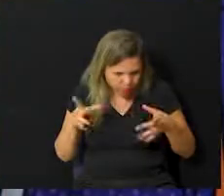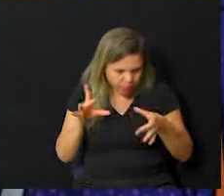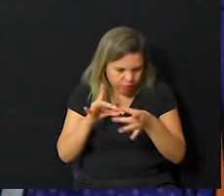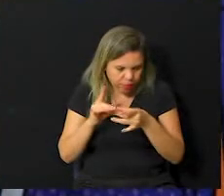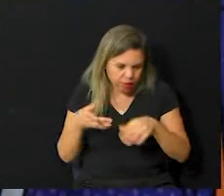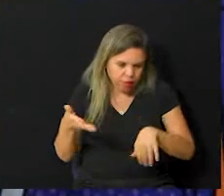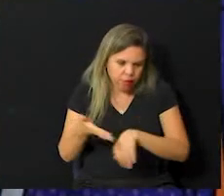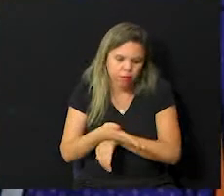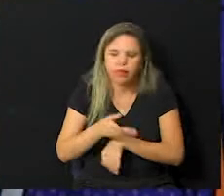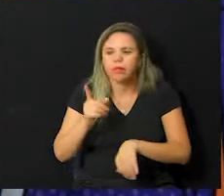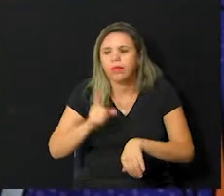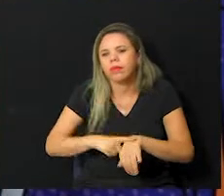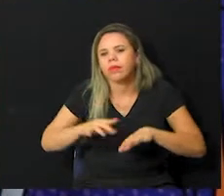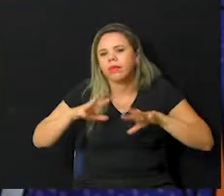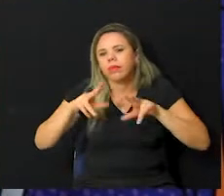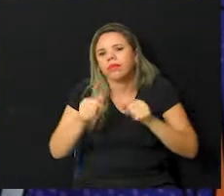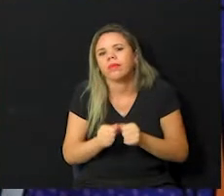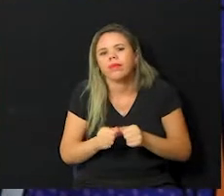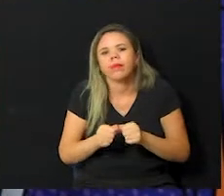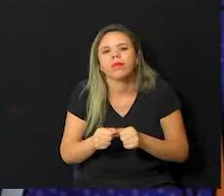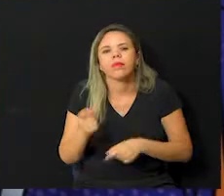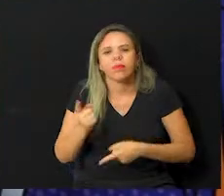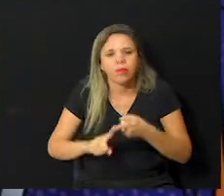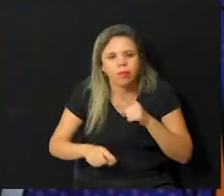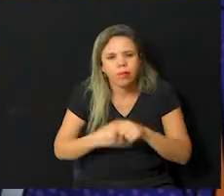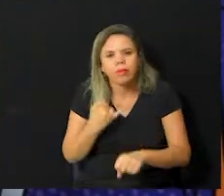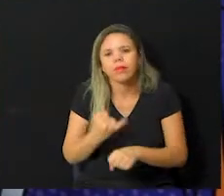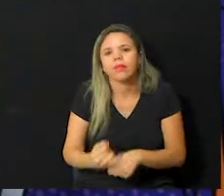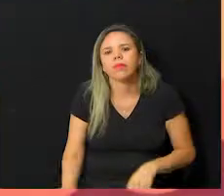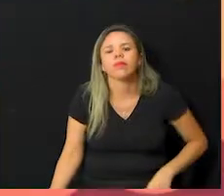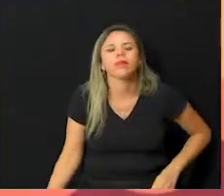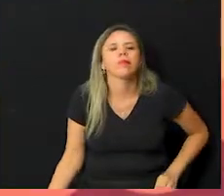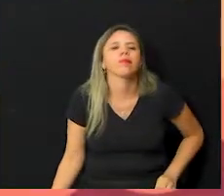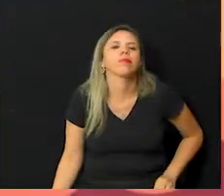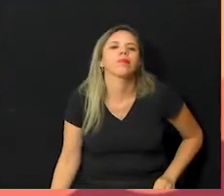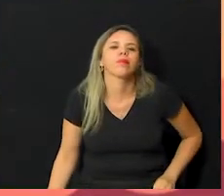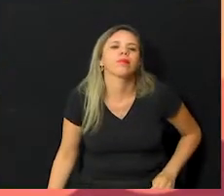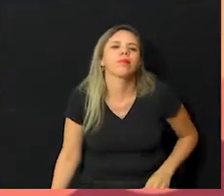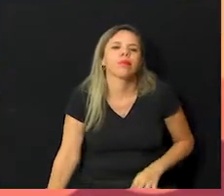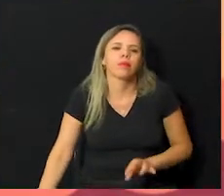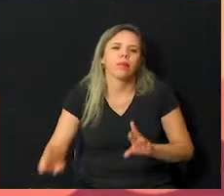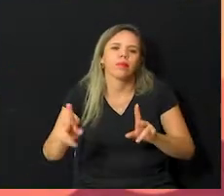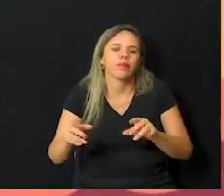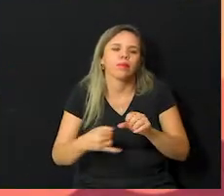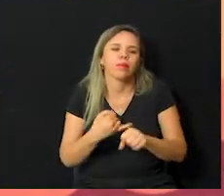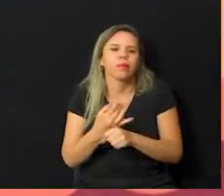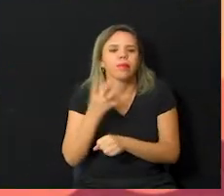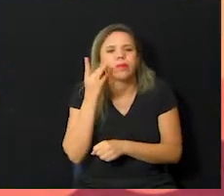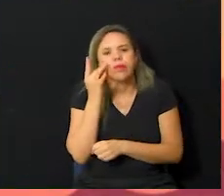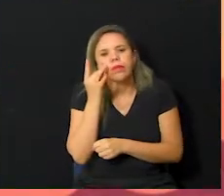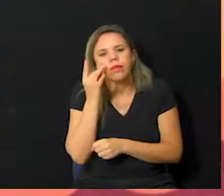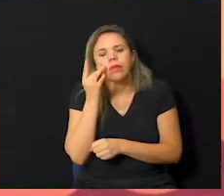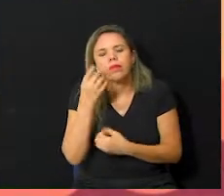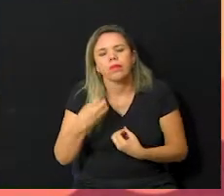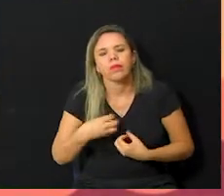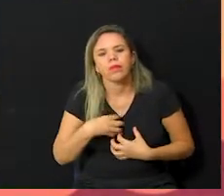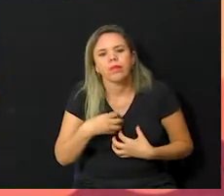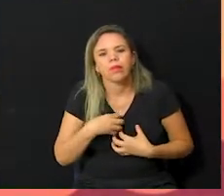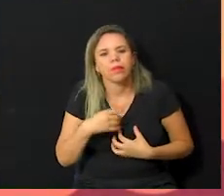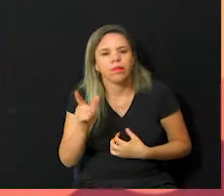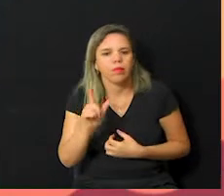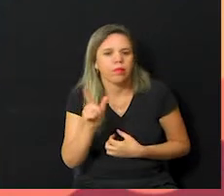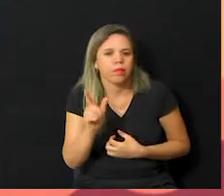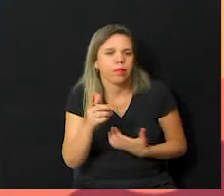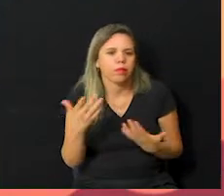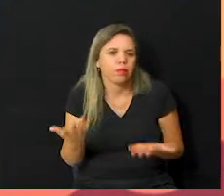para parcerias, e no momento todas essas parcerias que eu tenho fechado são online. É diferente, né, essa troca presencial, essa troca de energia,